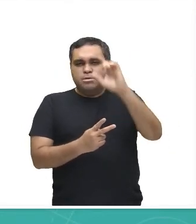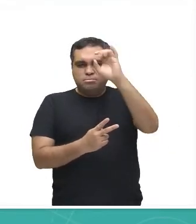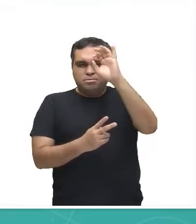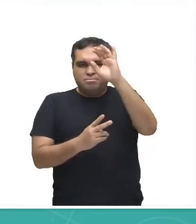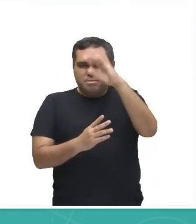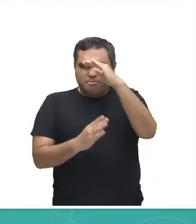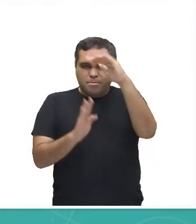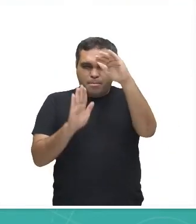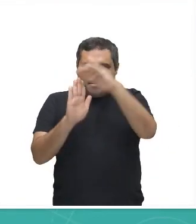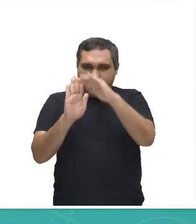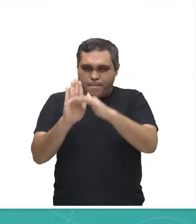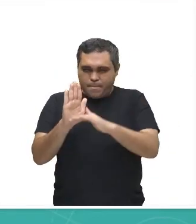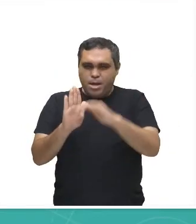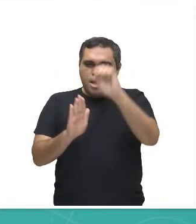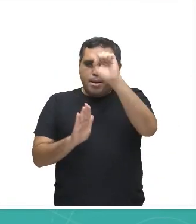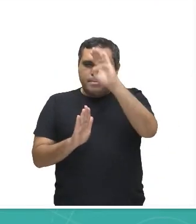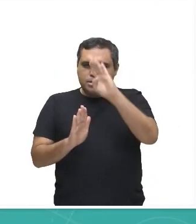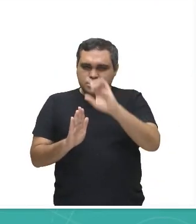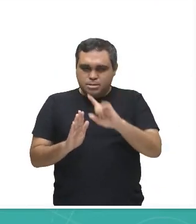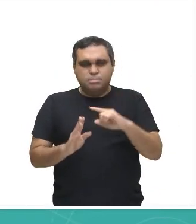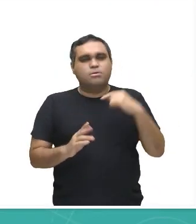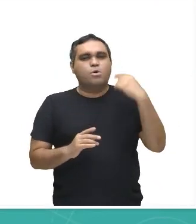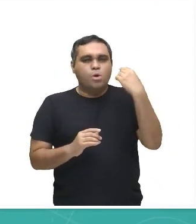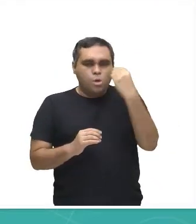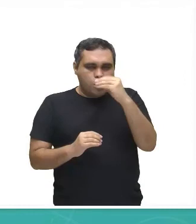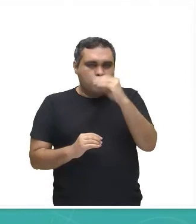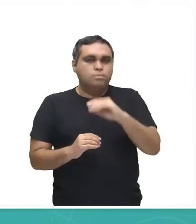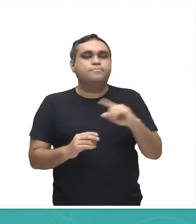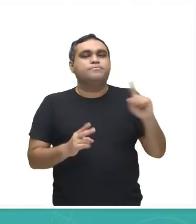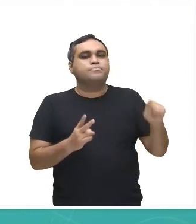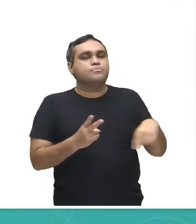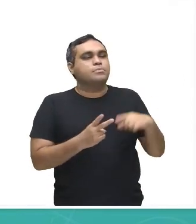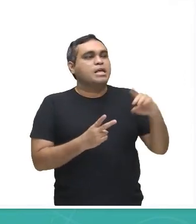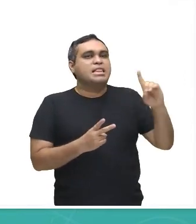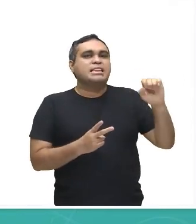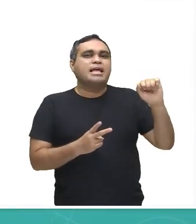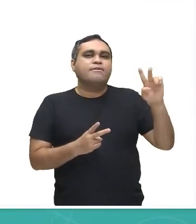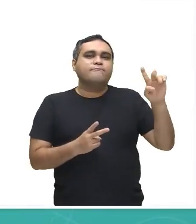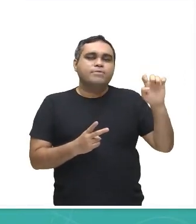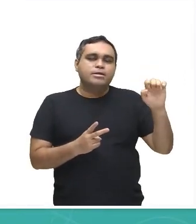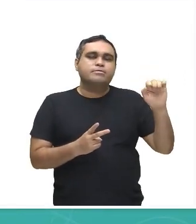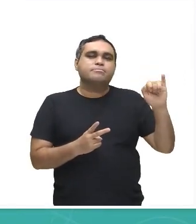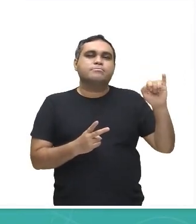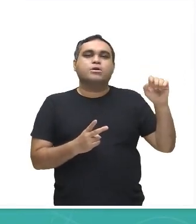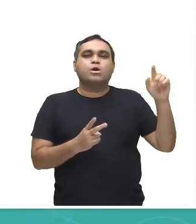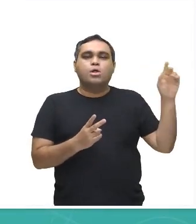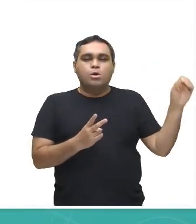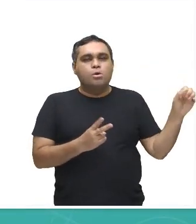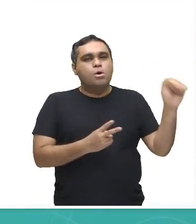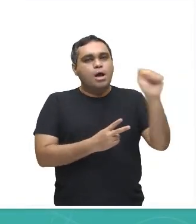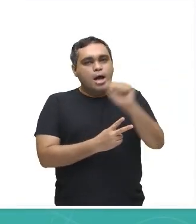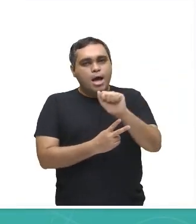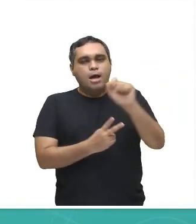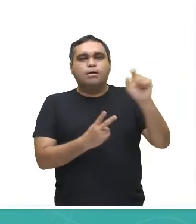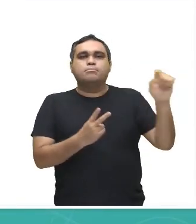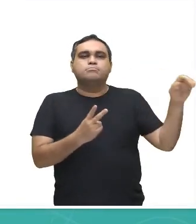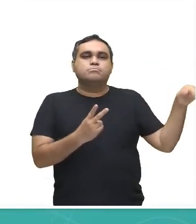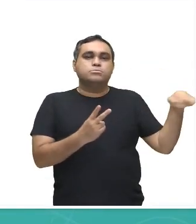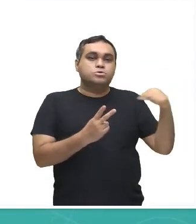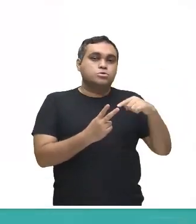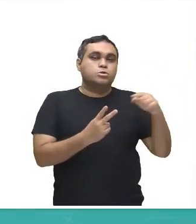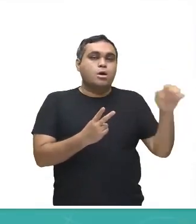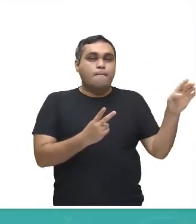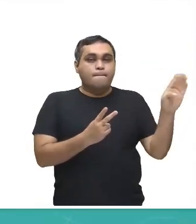Davi, na questão, assinalou a letra A, na questão number 2, colocou a letra B. Vamos